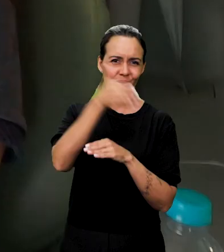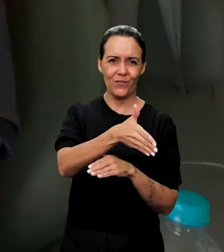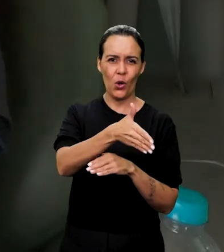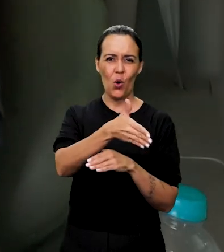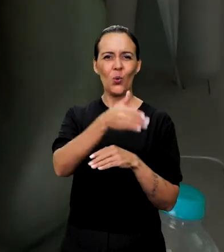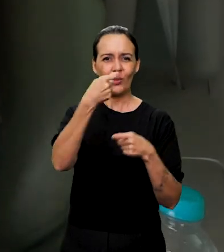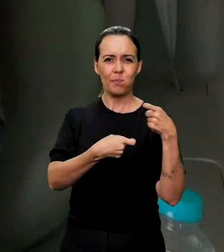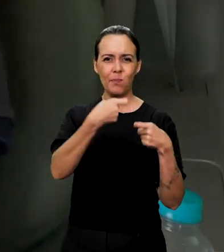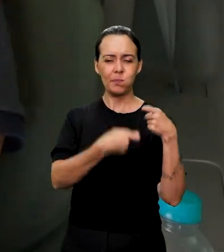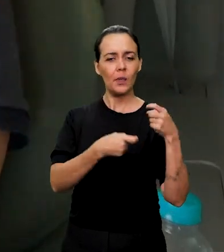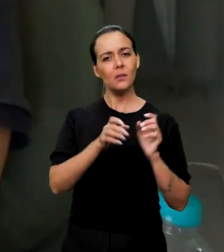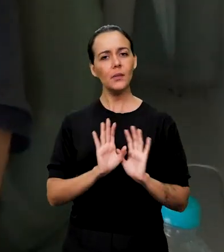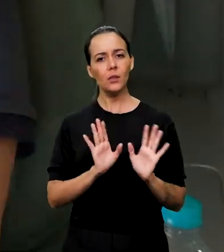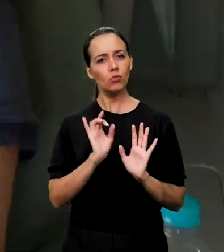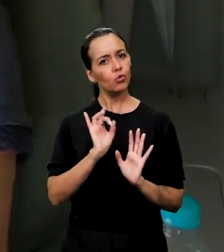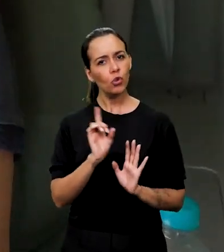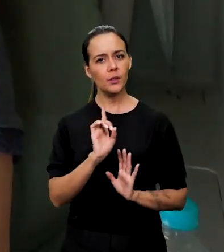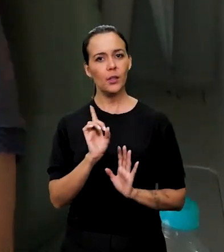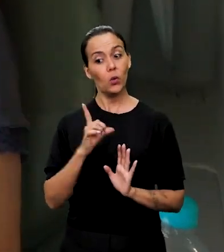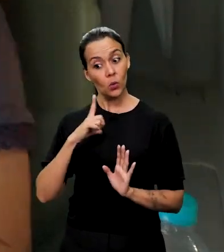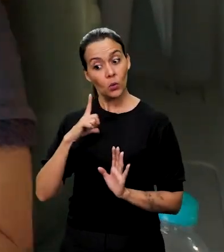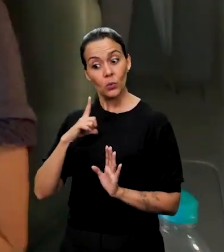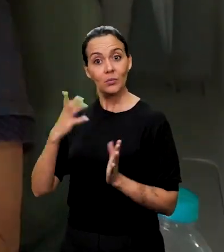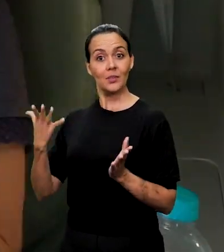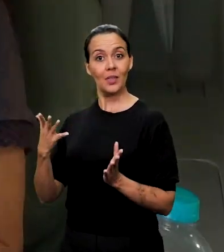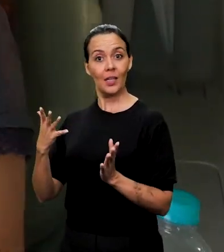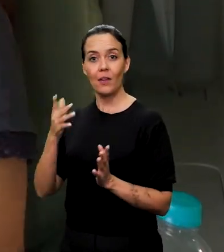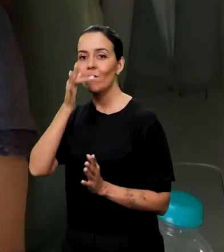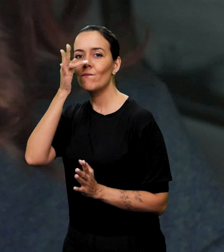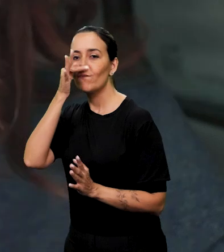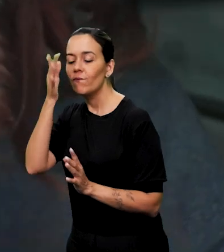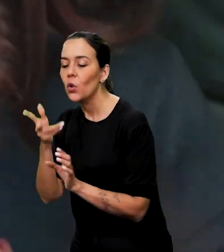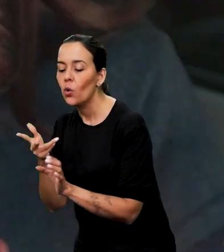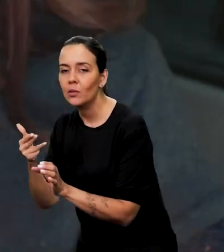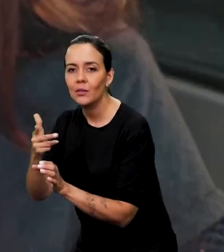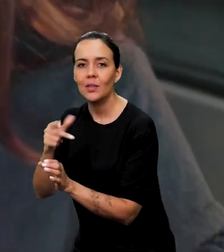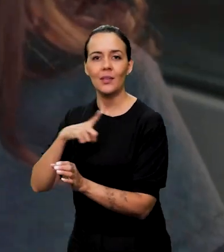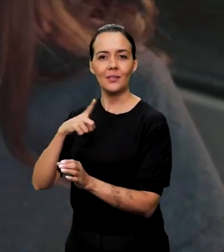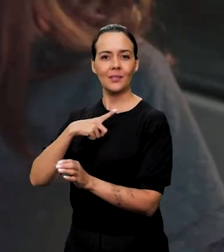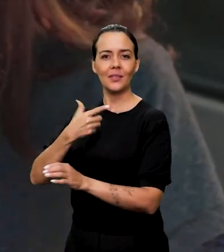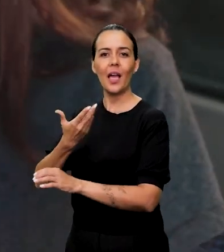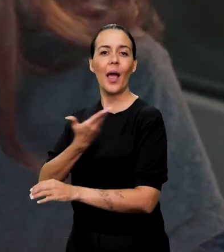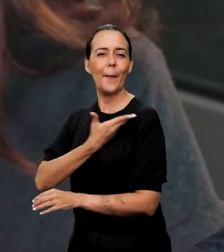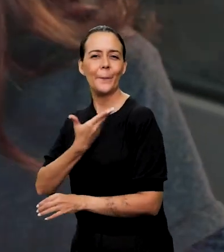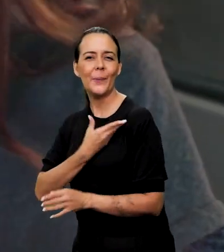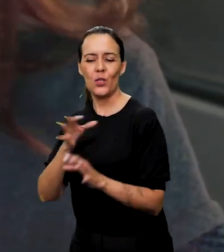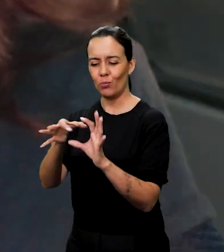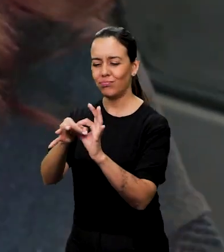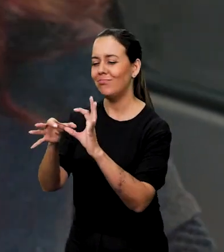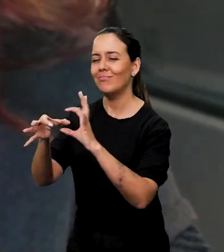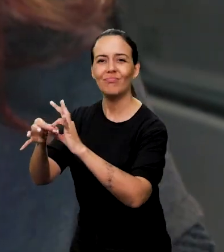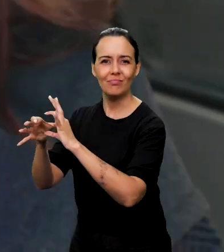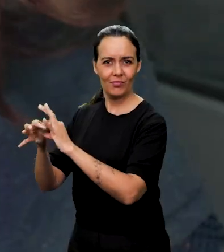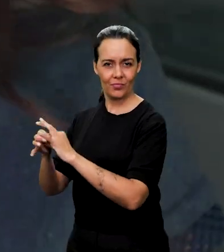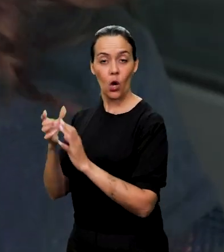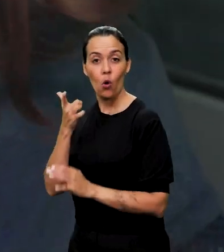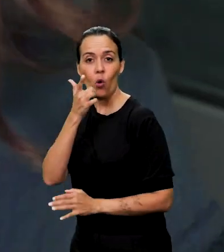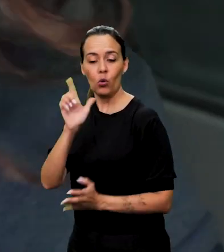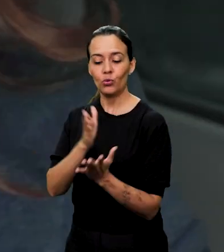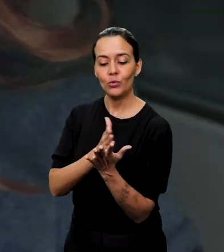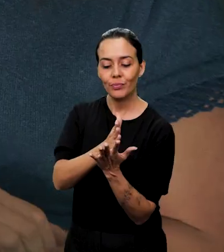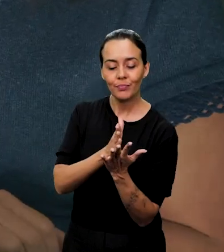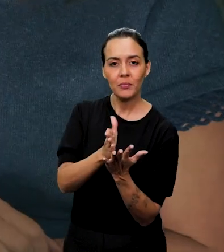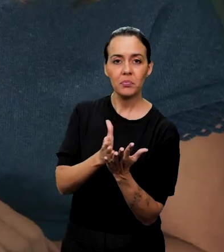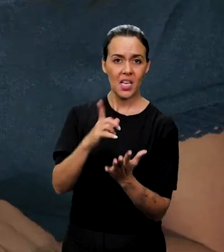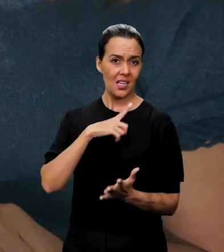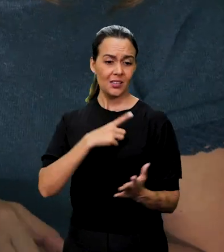Aí você encontra na literatura, na jardinagem, na viagem, na amizade, essa pulsão de vida que se mantém. Tem muito jovem que nem tem